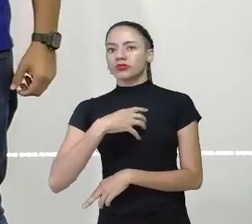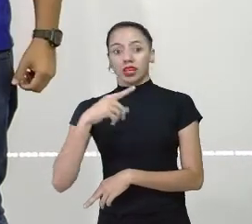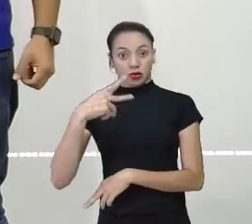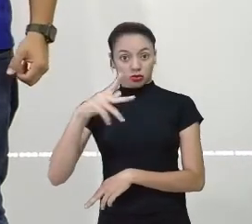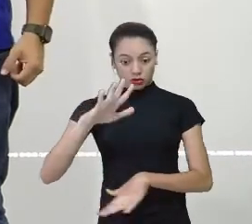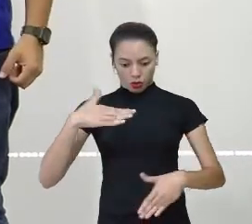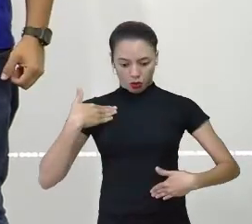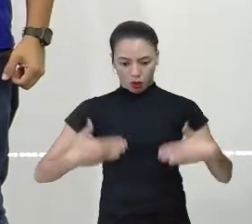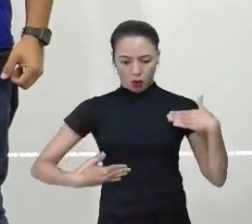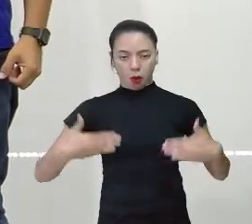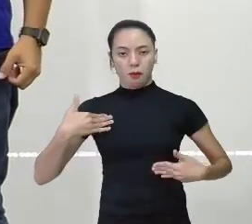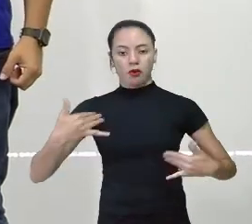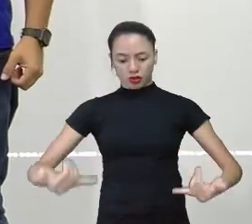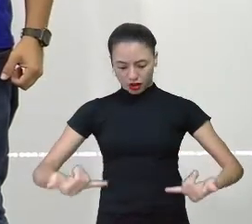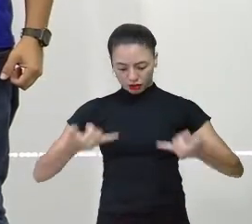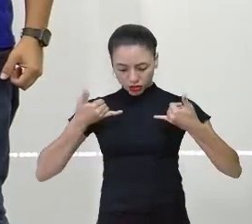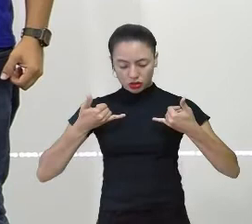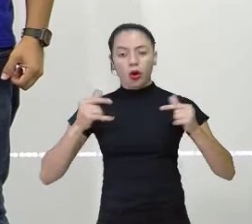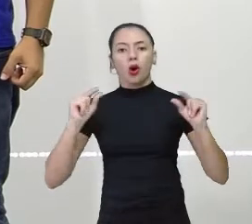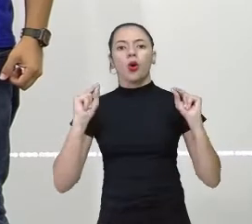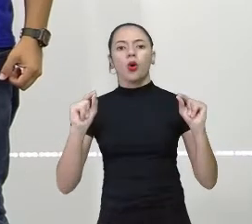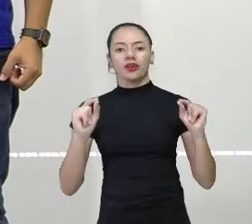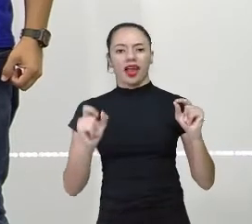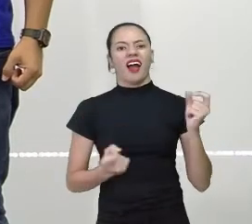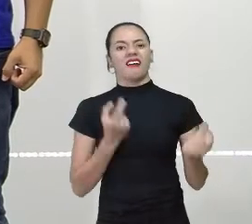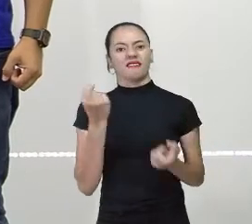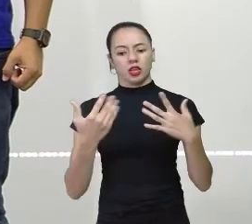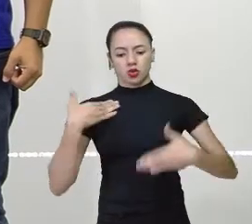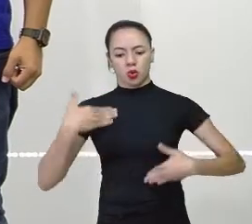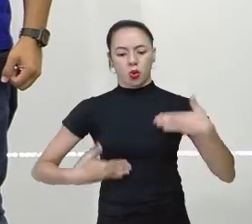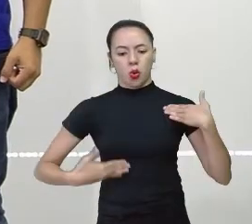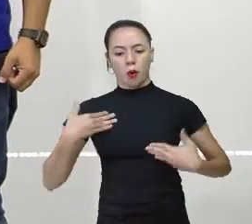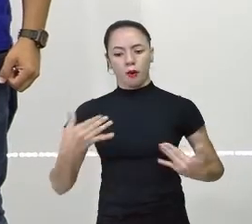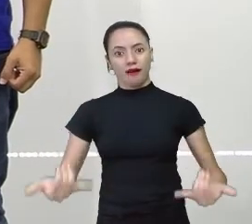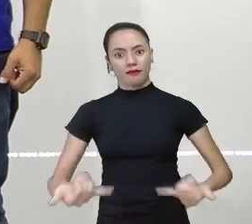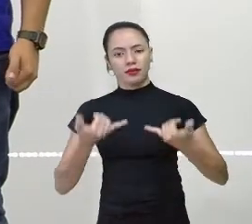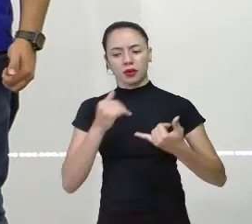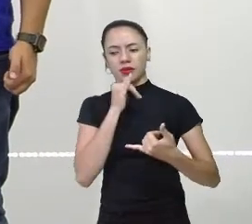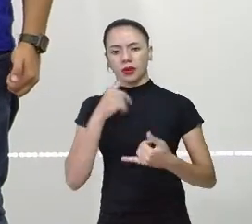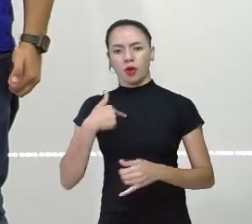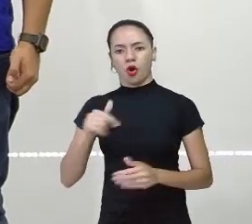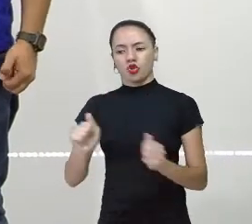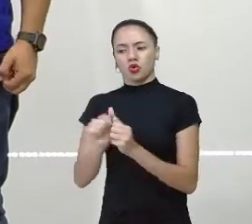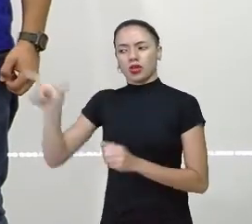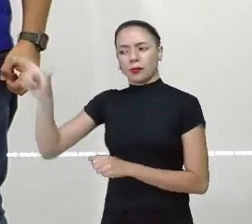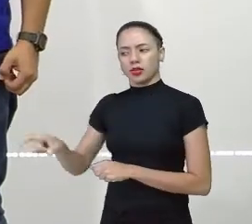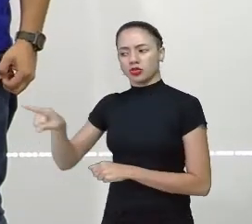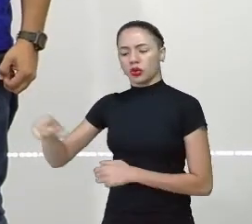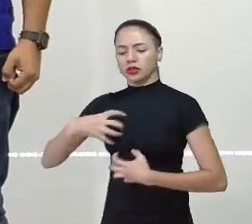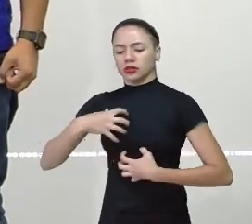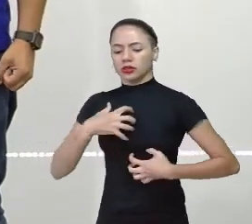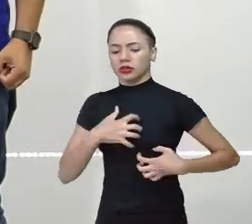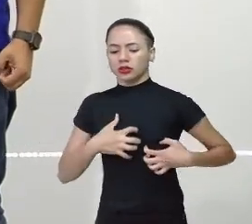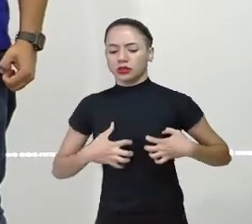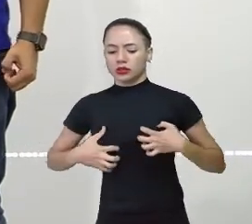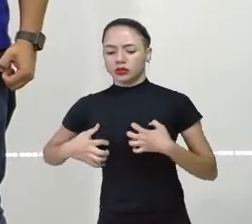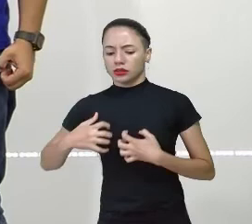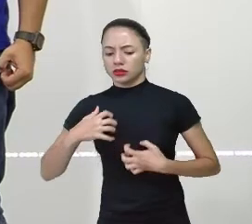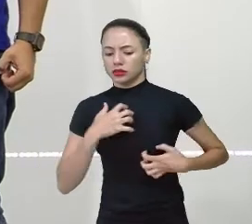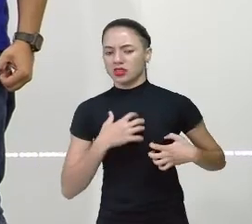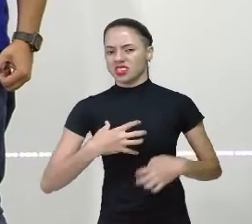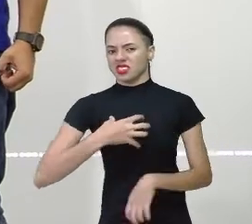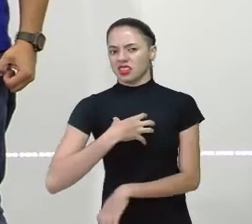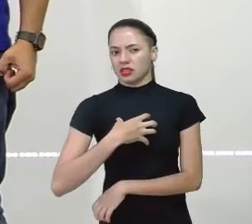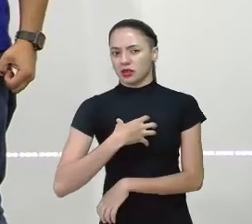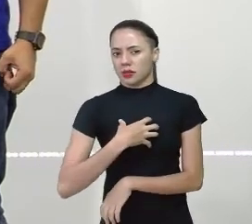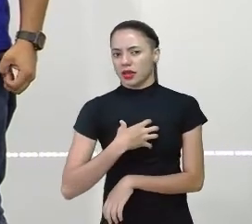corpo já diz, nosso corpo, às vezes falando, eu estou tensa junto dessa pessoa. E aí deixa o sentimento ser mais forte, deixa as